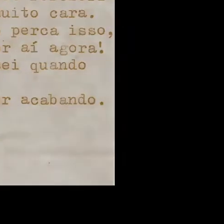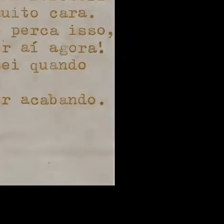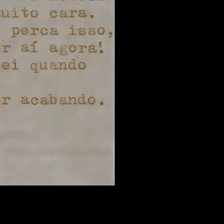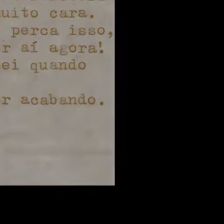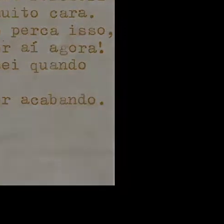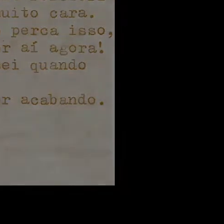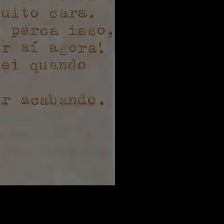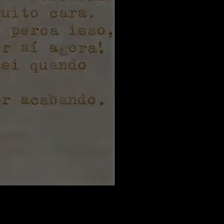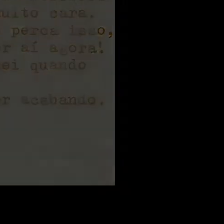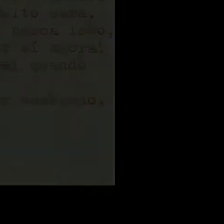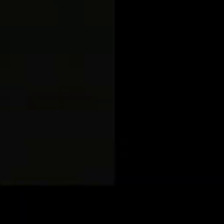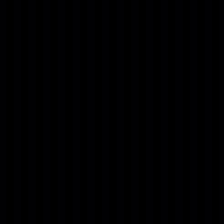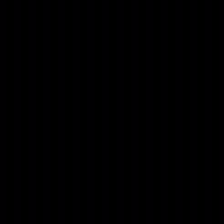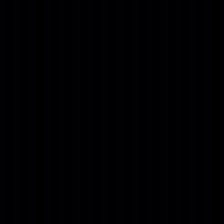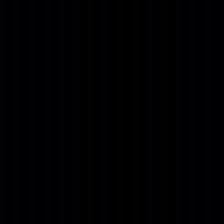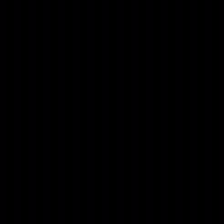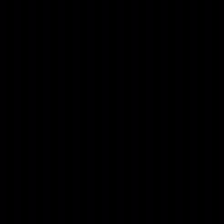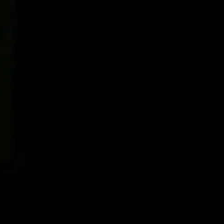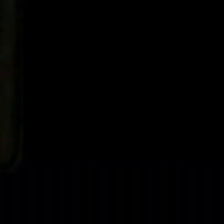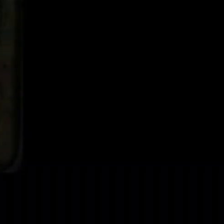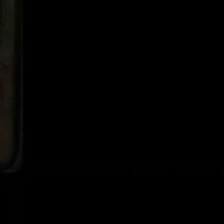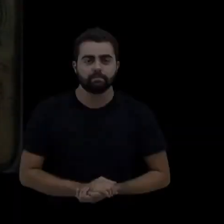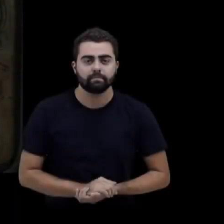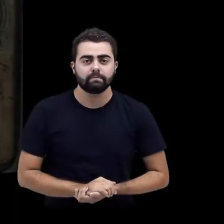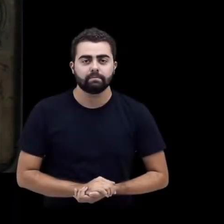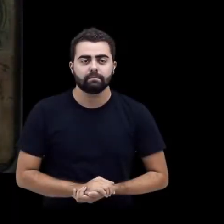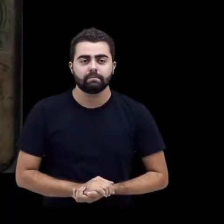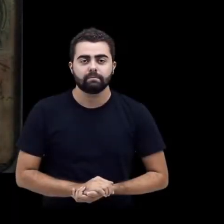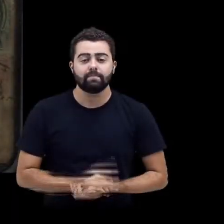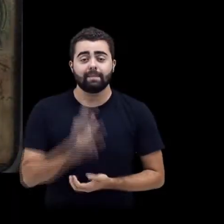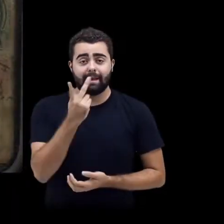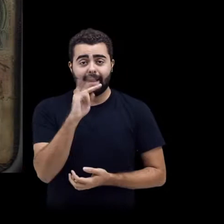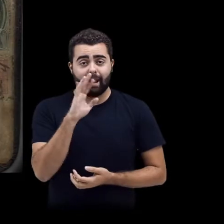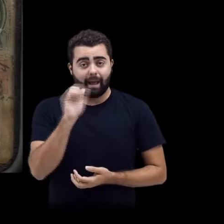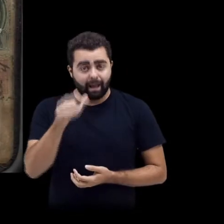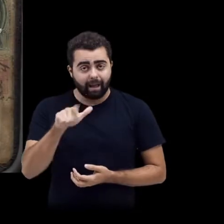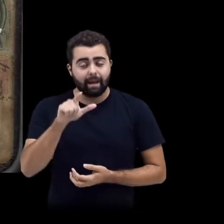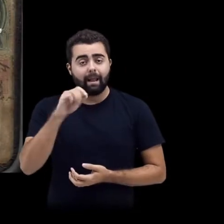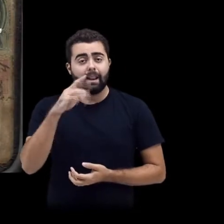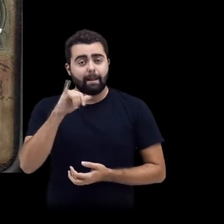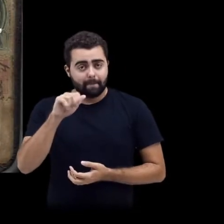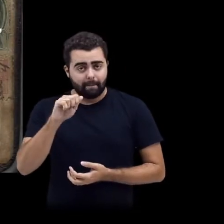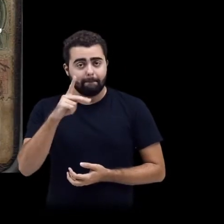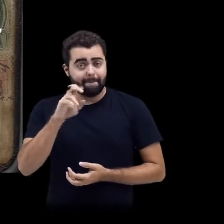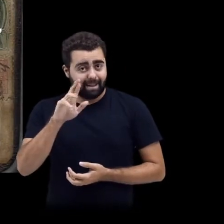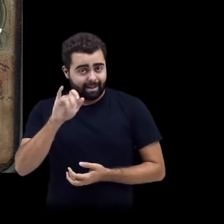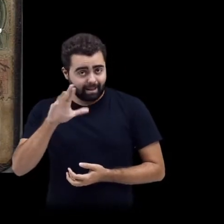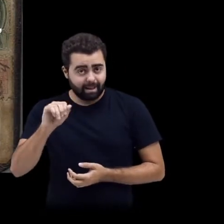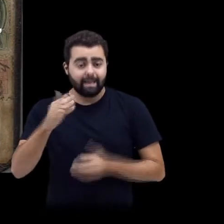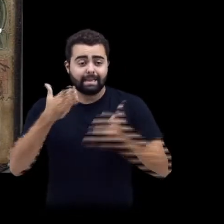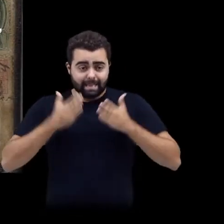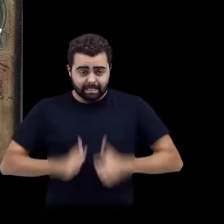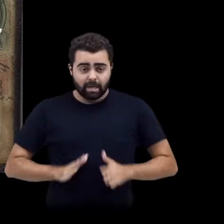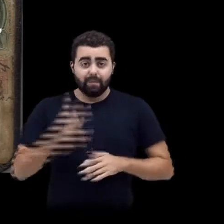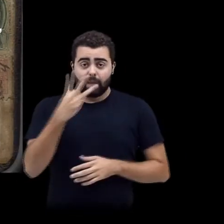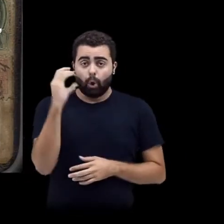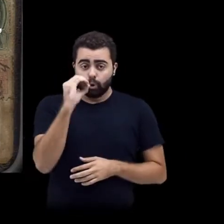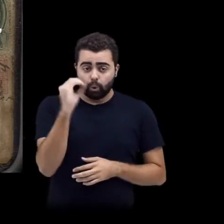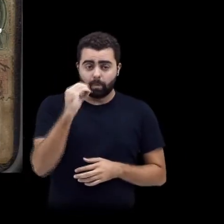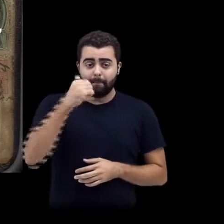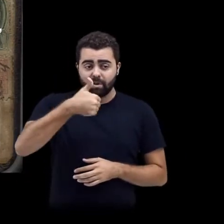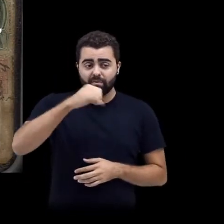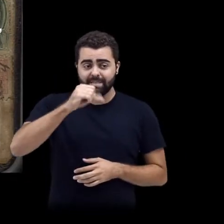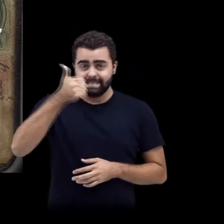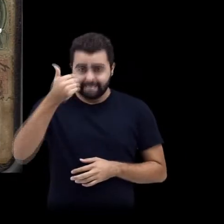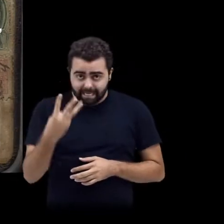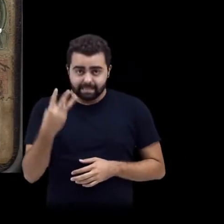vestido de padre. Um documento antigo com foto de Irã. Irã de Lima Pereira nasce em 3 de outubro de 1913 em Caicó, Rio Grande do Norte.